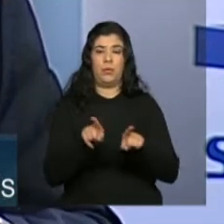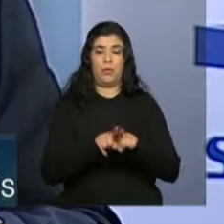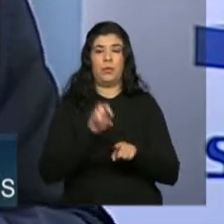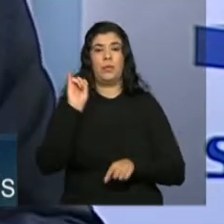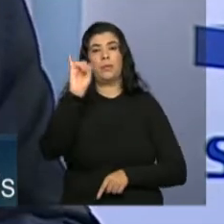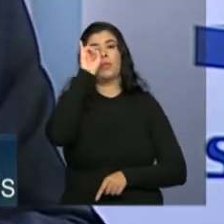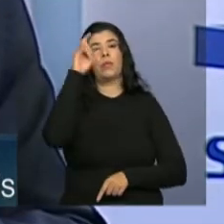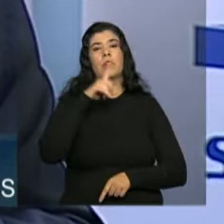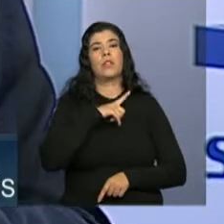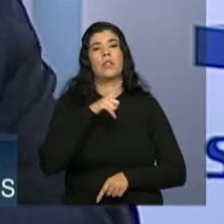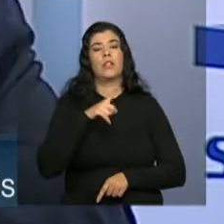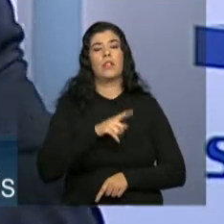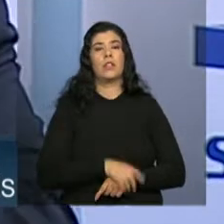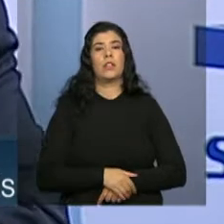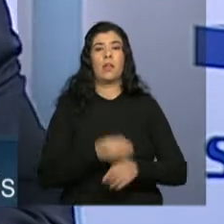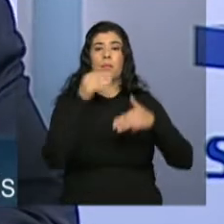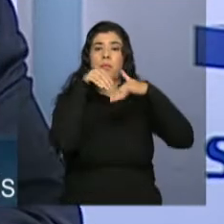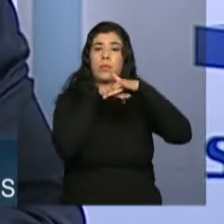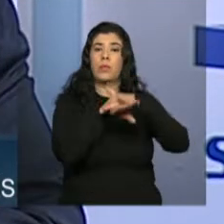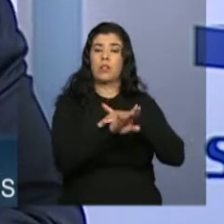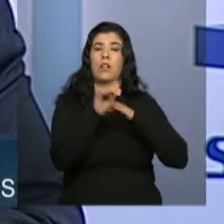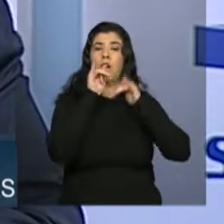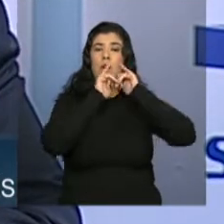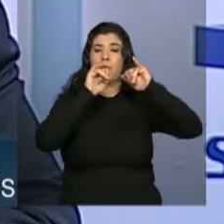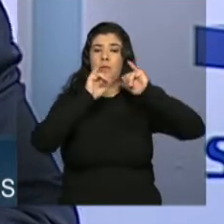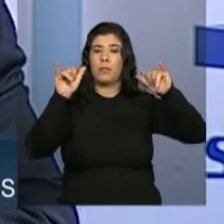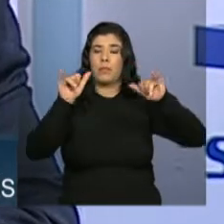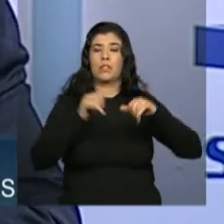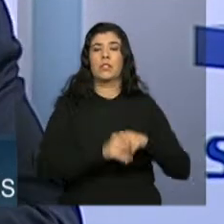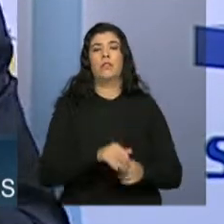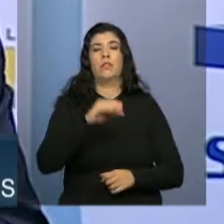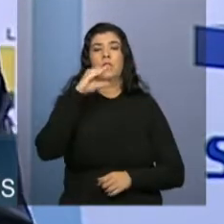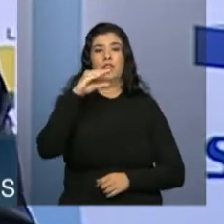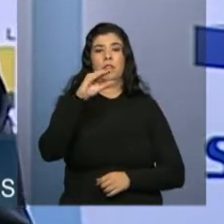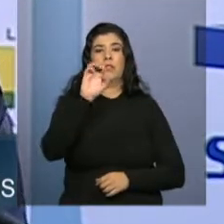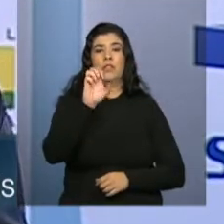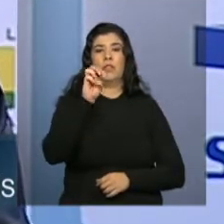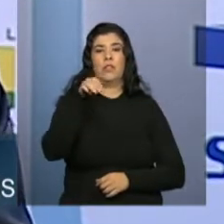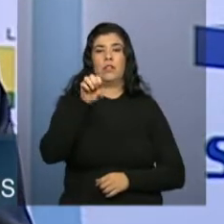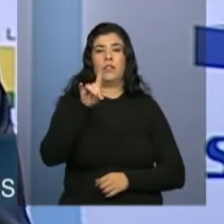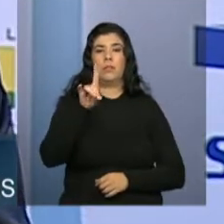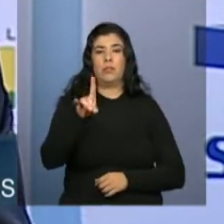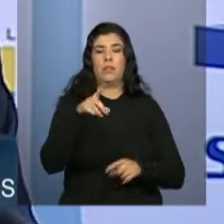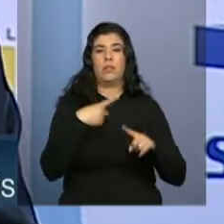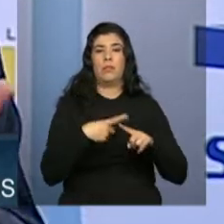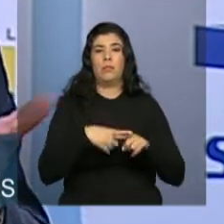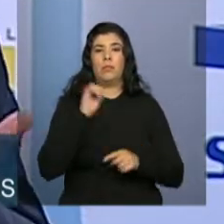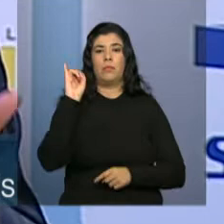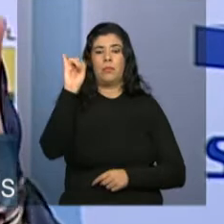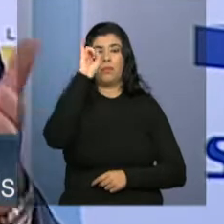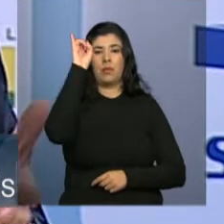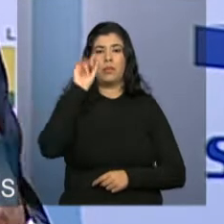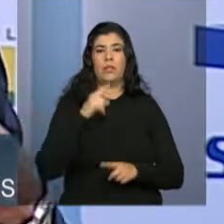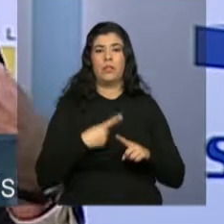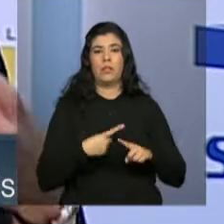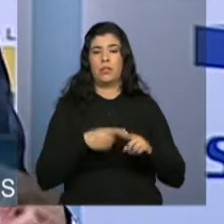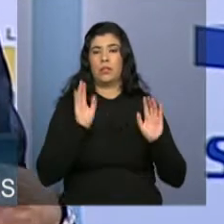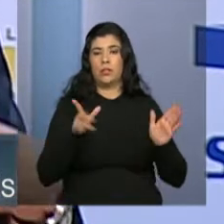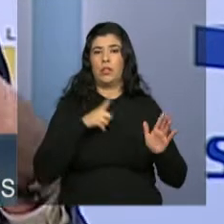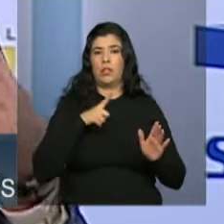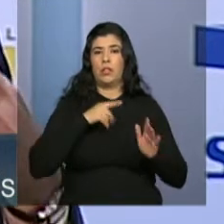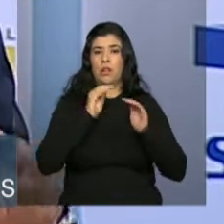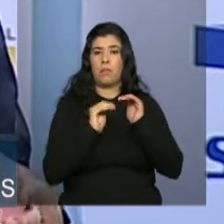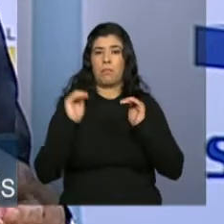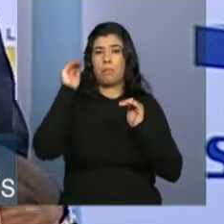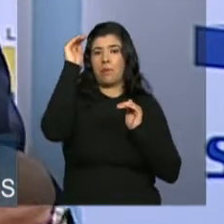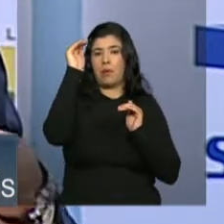falei é ou é o banco de dados do banco de dados a mede né aí aqui vem porque é que é importante porque como eu já falei ela